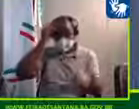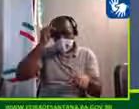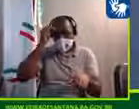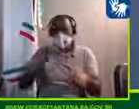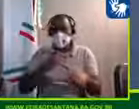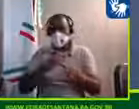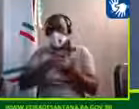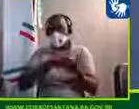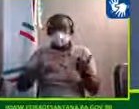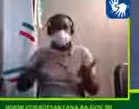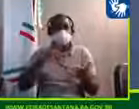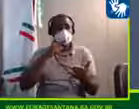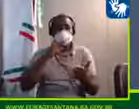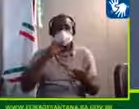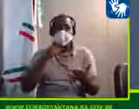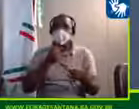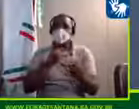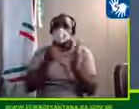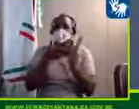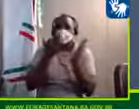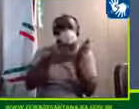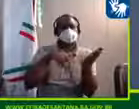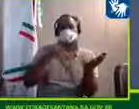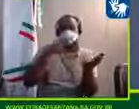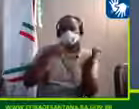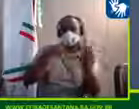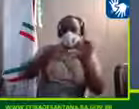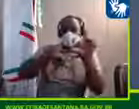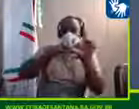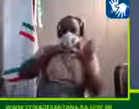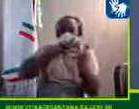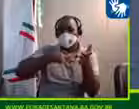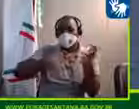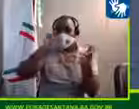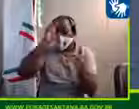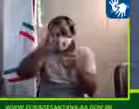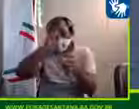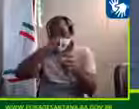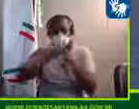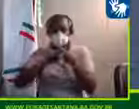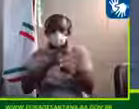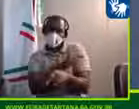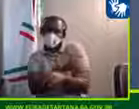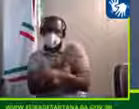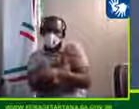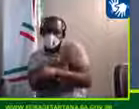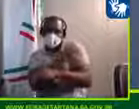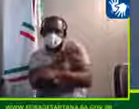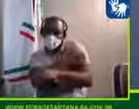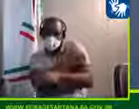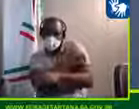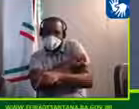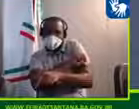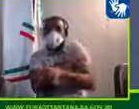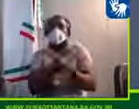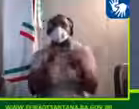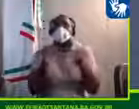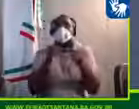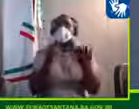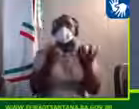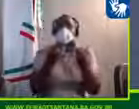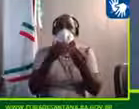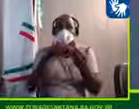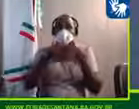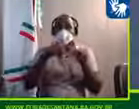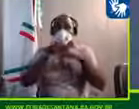não abriram o livro, não começou. As crianças que já estão no sétimo, oitavo ano, no nono, do fundamental, que irão para